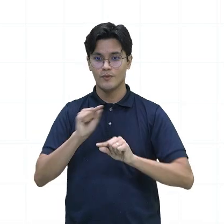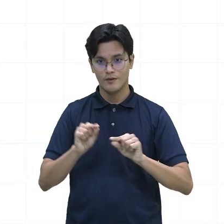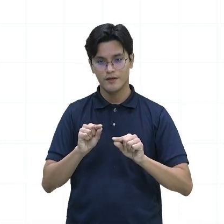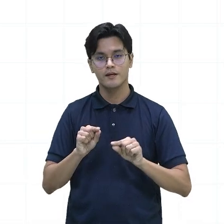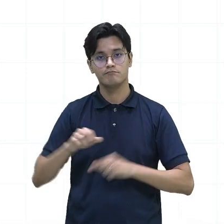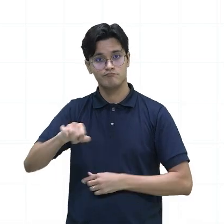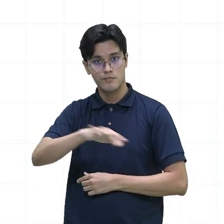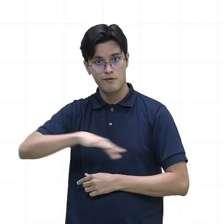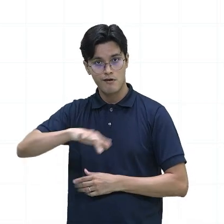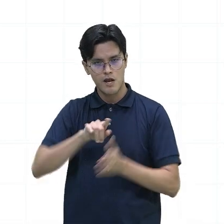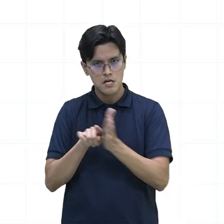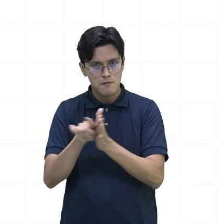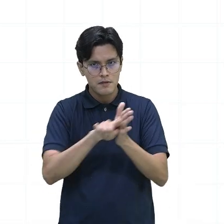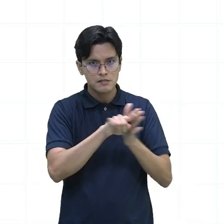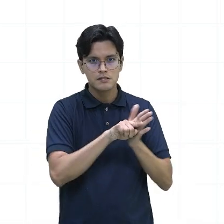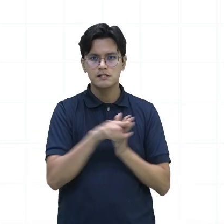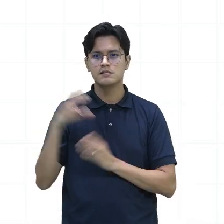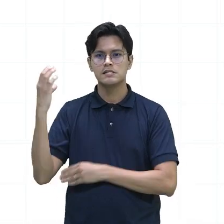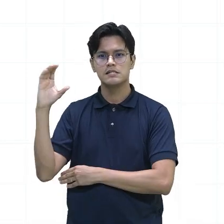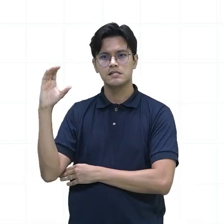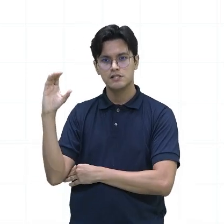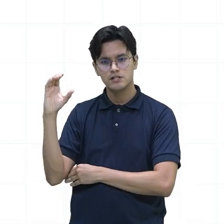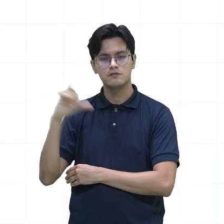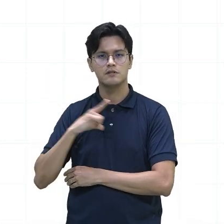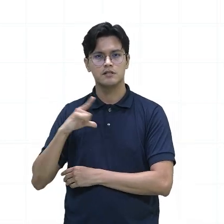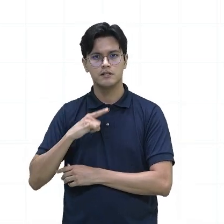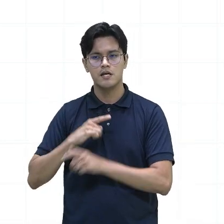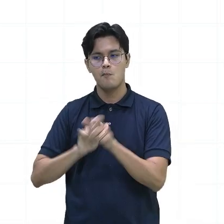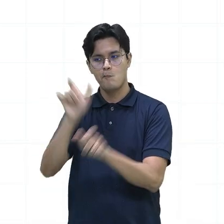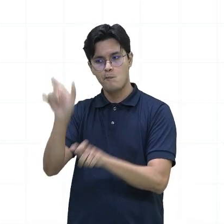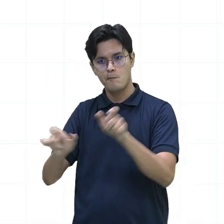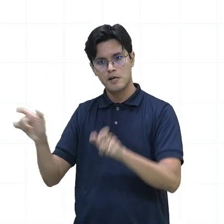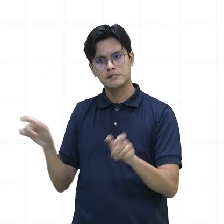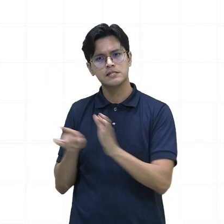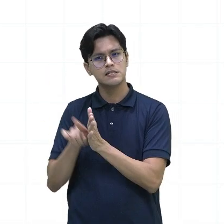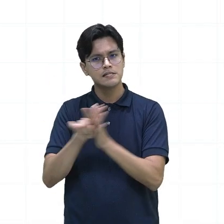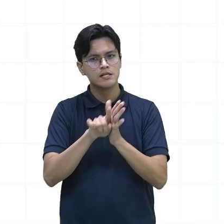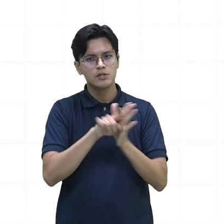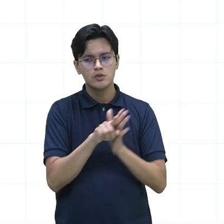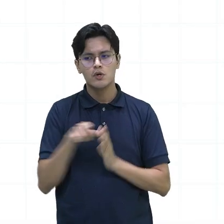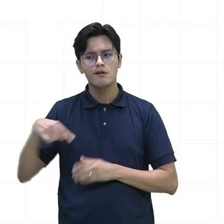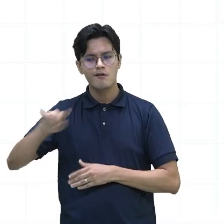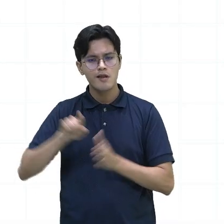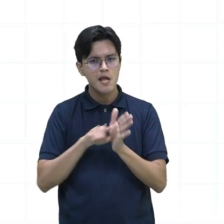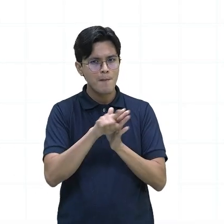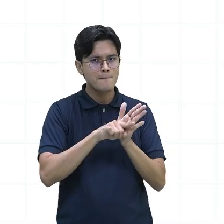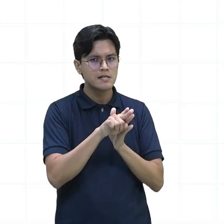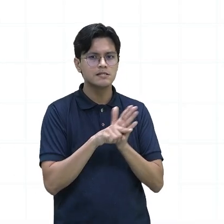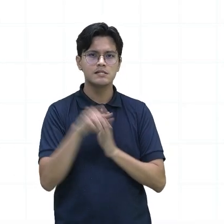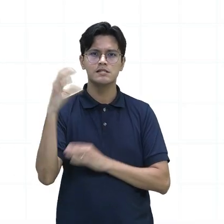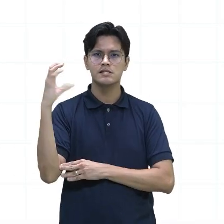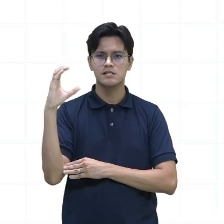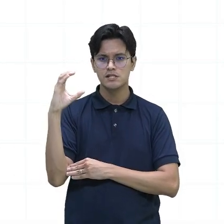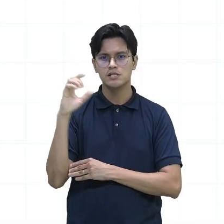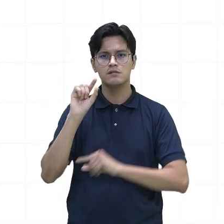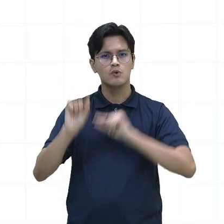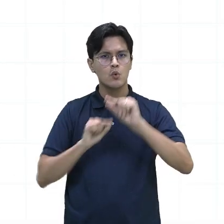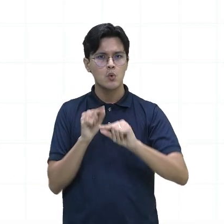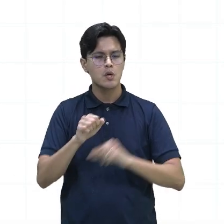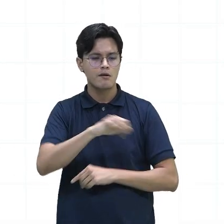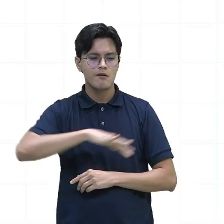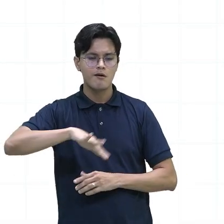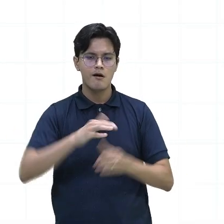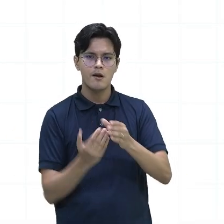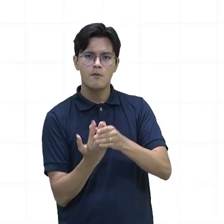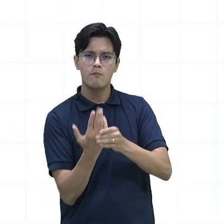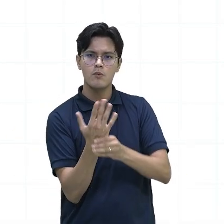familiares, comentados por eles, nós temos pesquisadores que fazem pesquisas científicas, né, para o